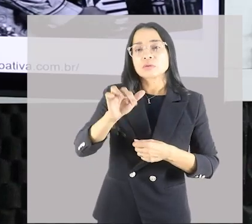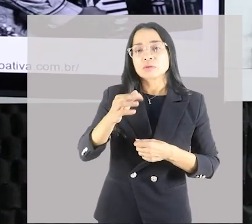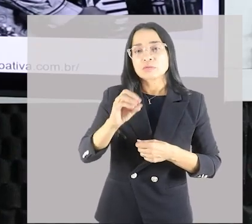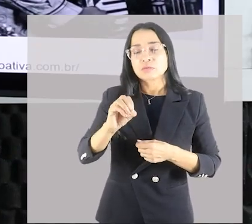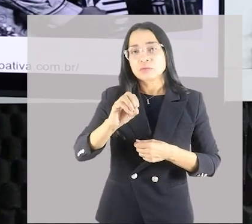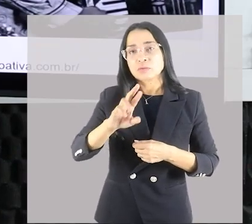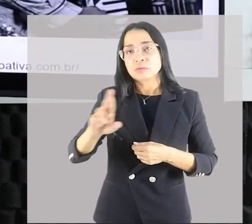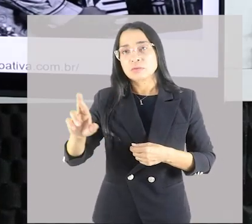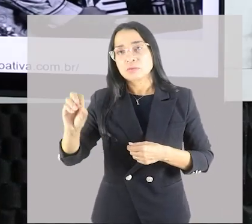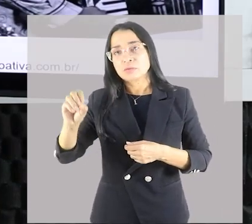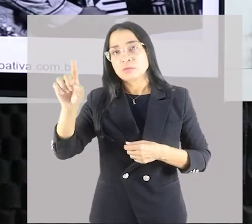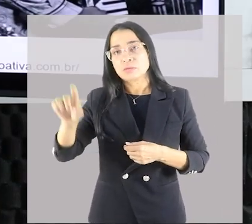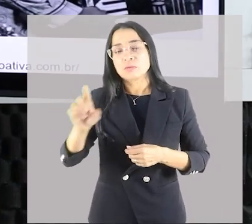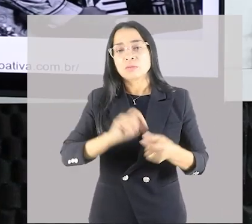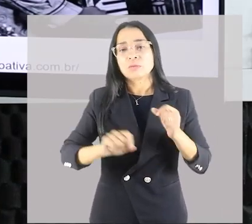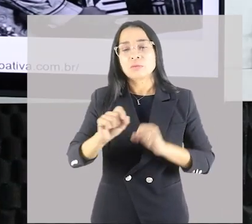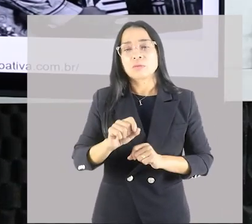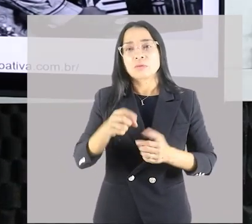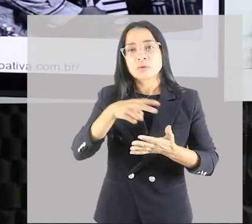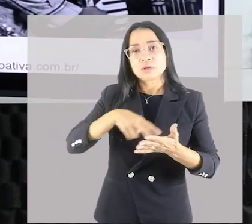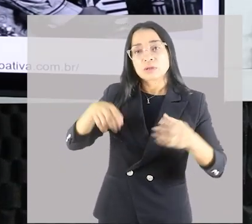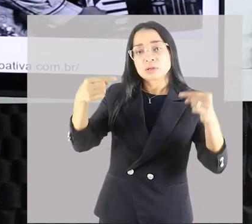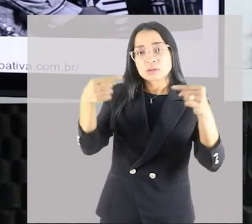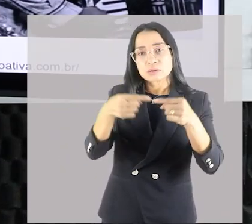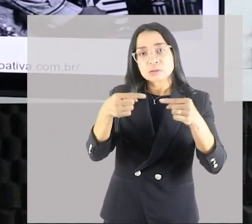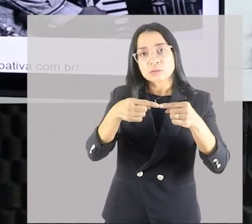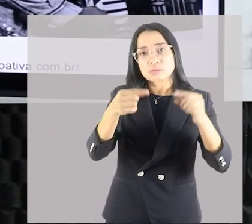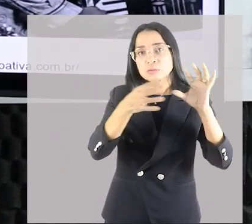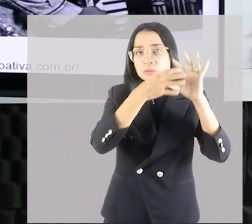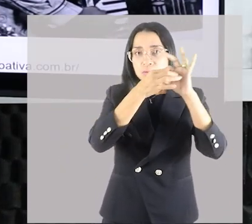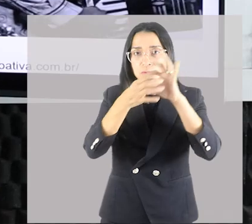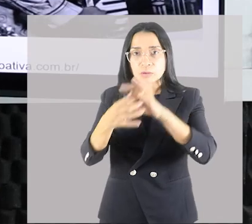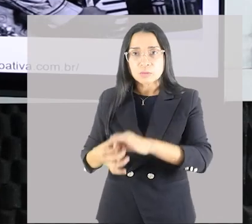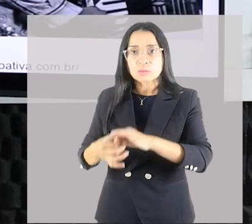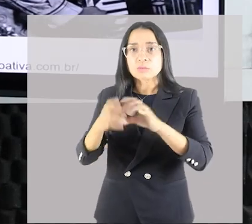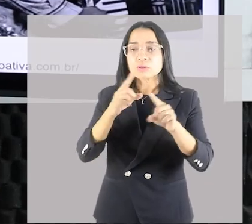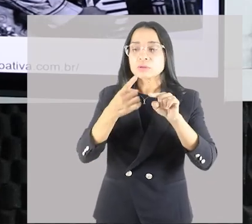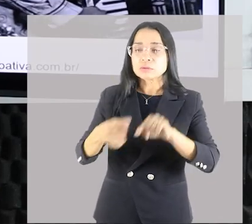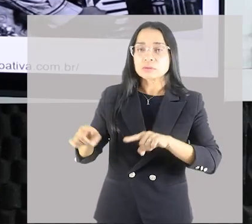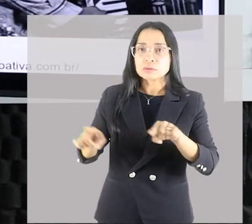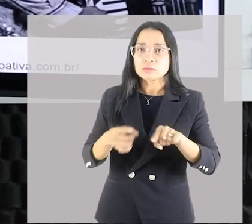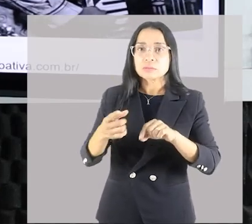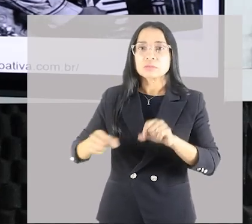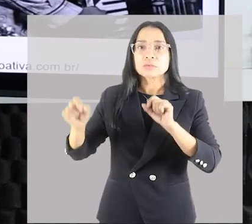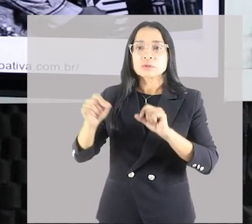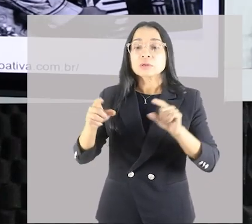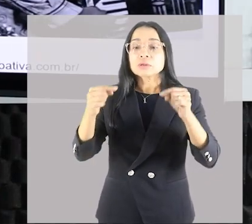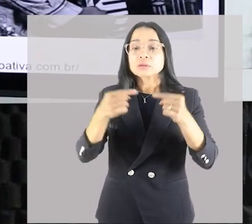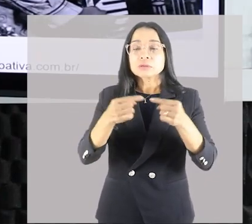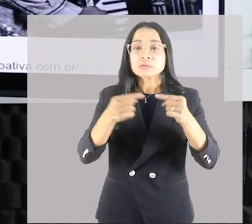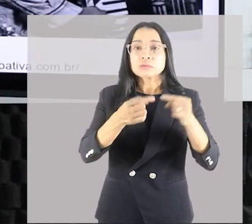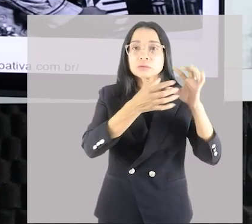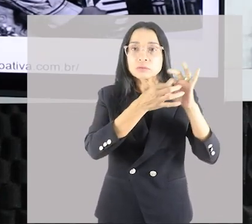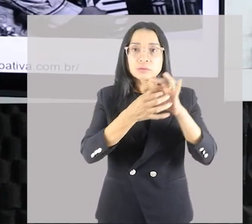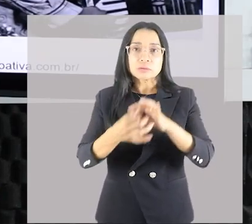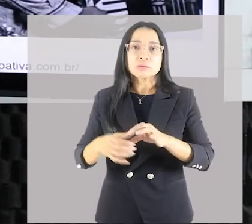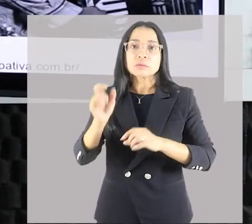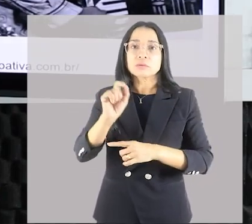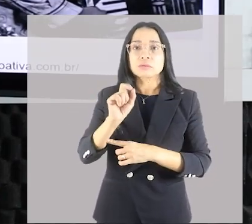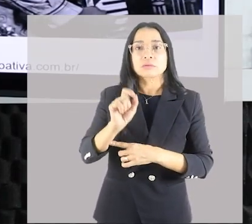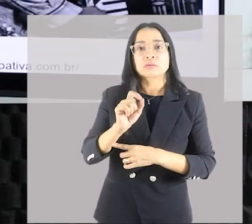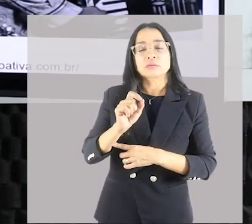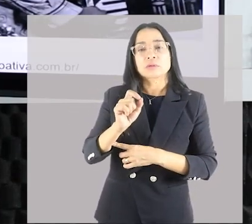dança que vai estar de acordo com o contexto daquelas melodias, de acordo com o contexto